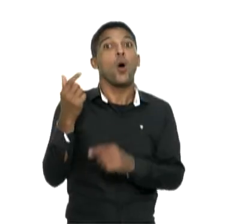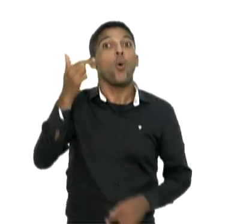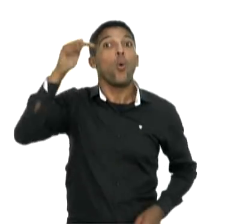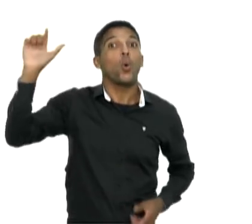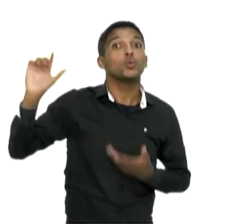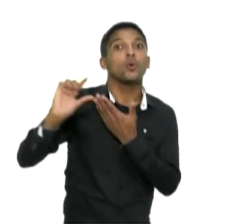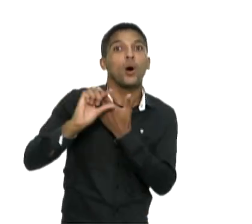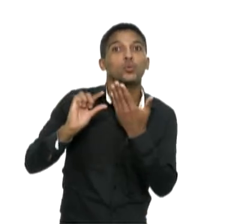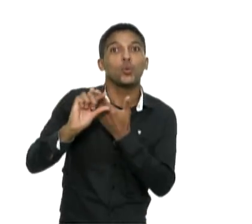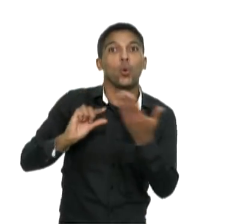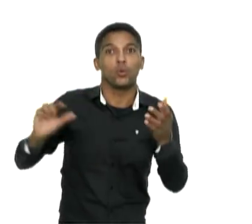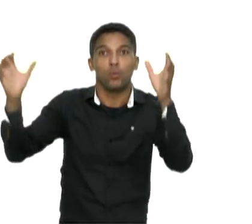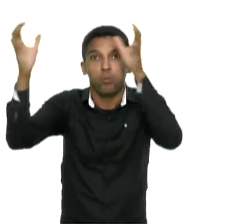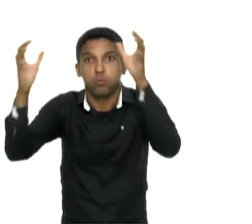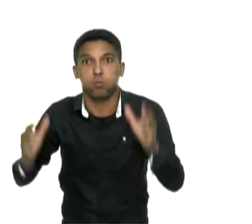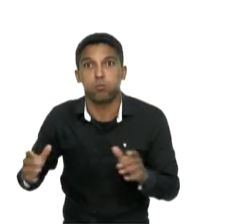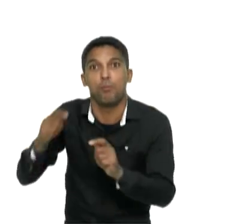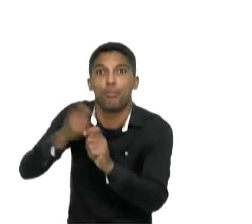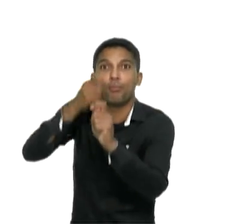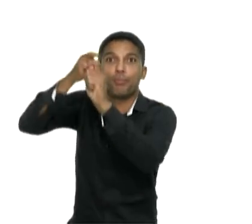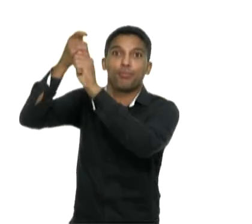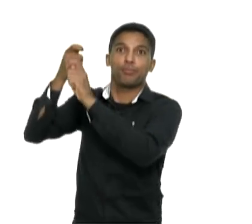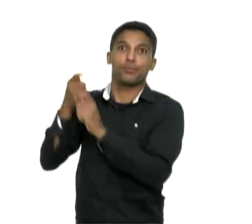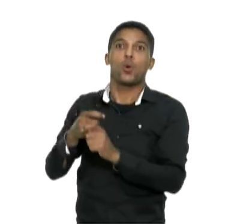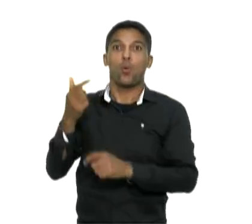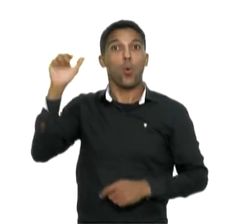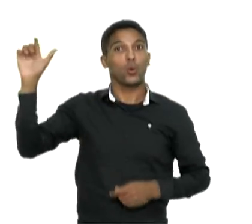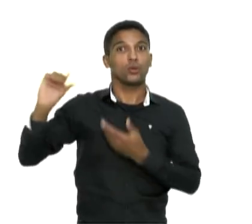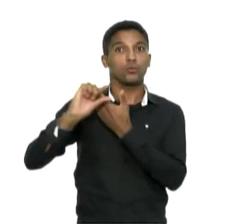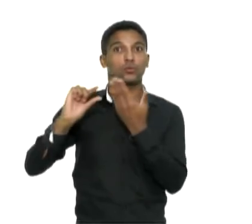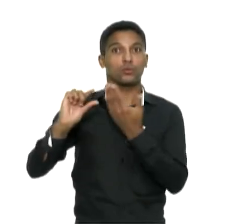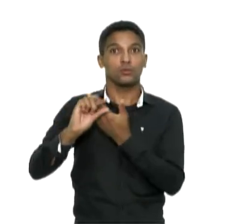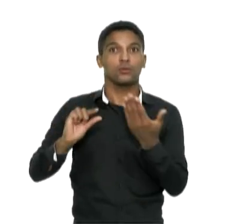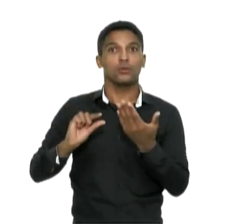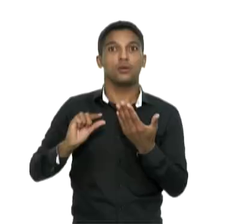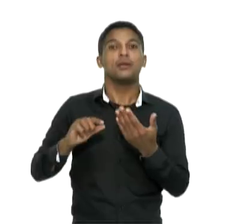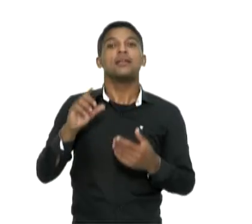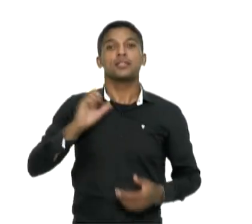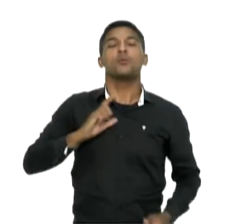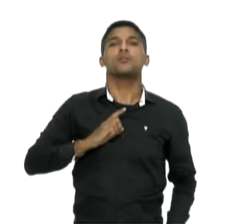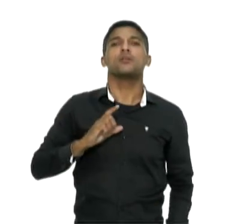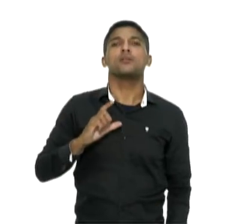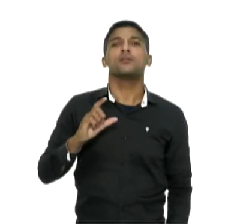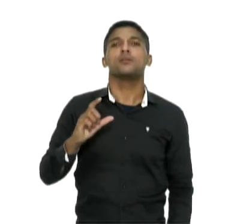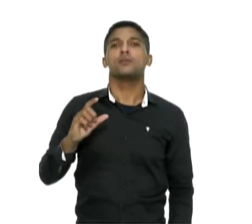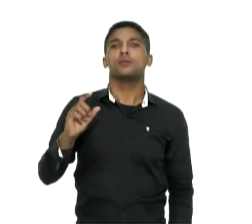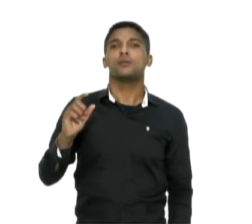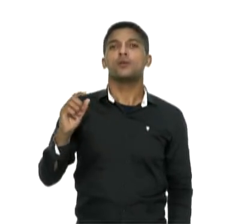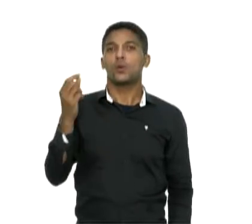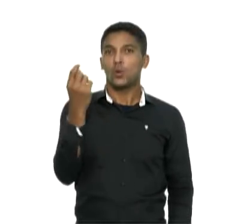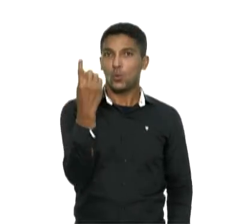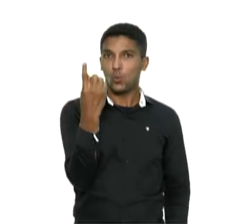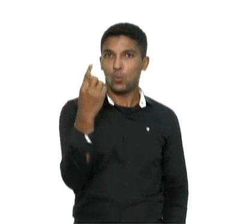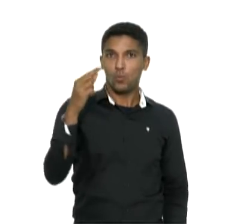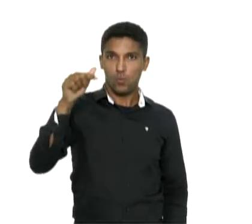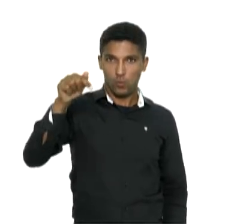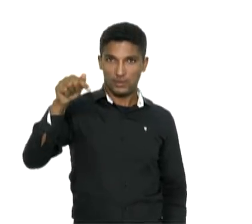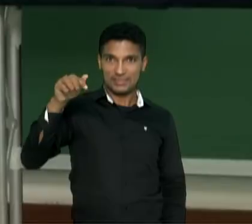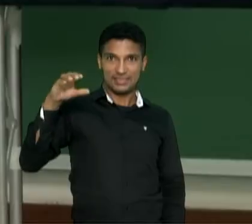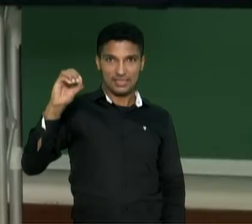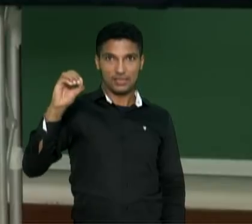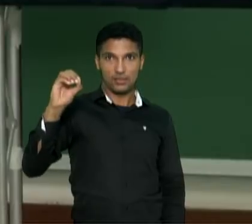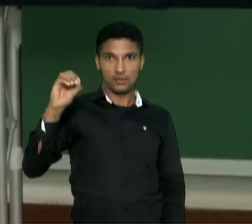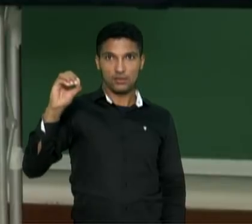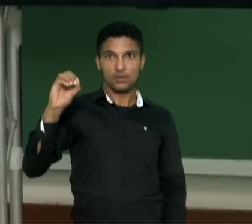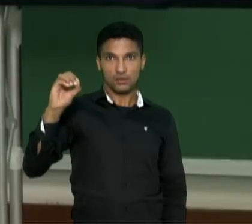Já essa escultura tem 1,70 de altura, que é o tamanho natural. Quando a gente diz tamanho natural, é o nosso